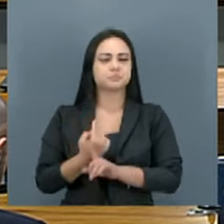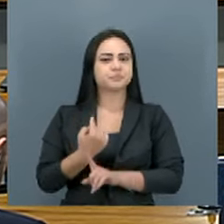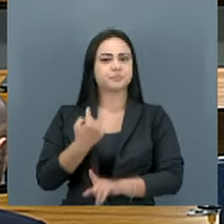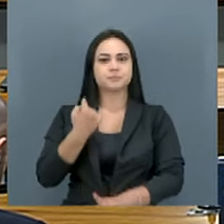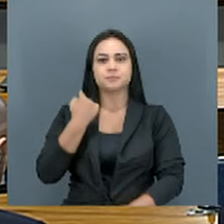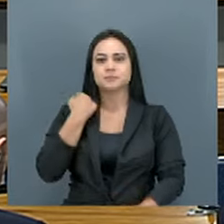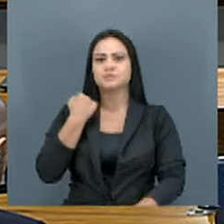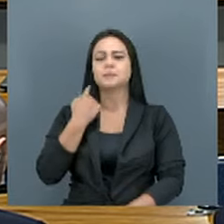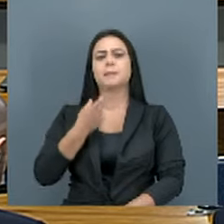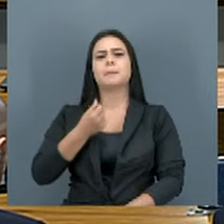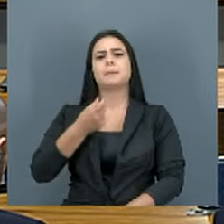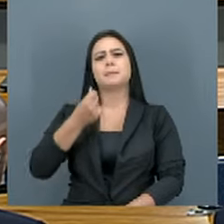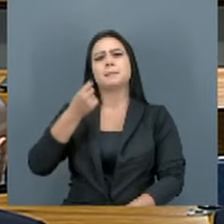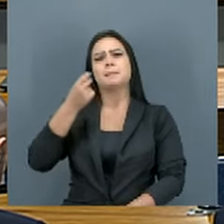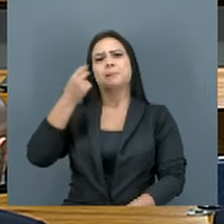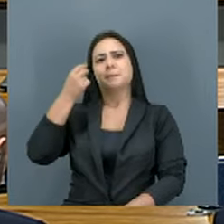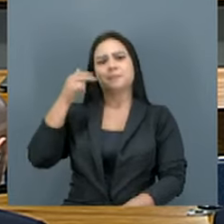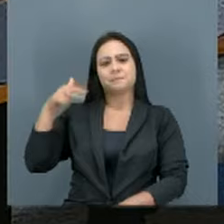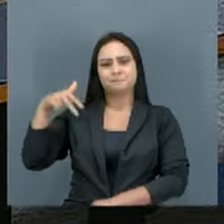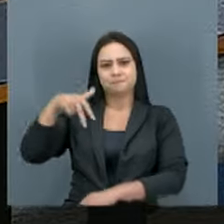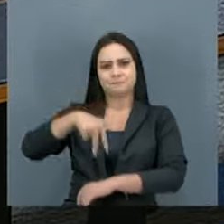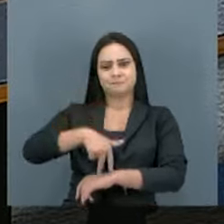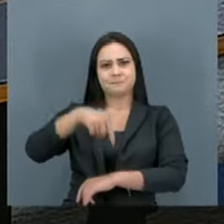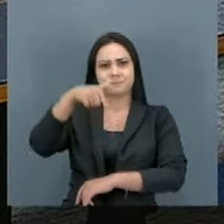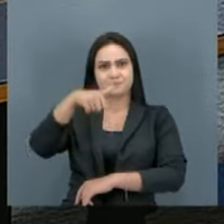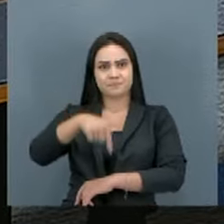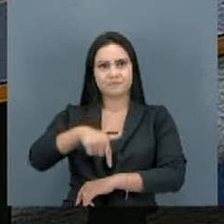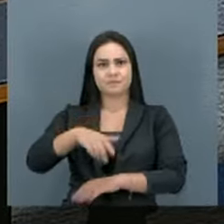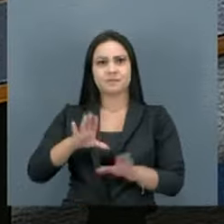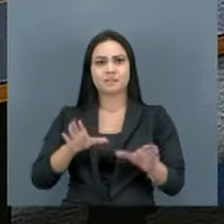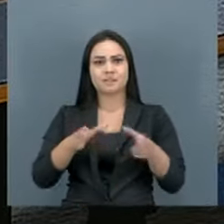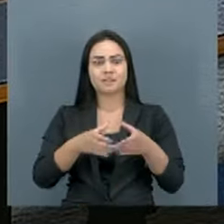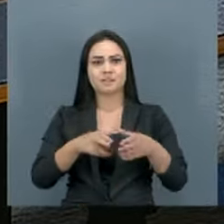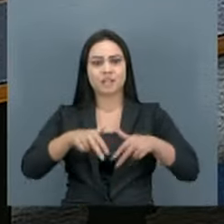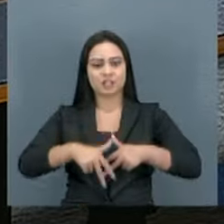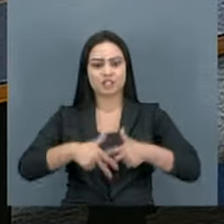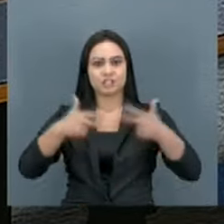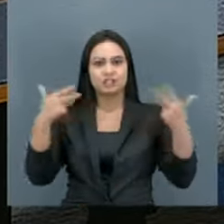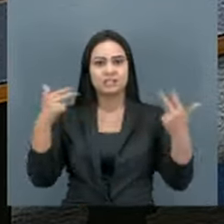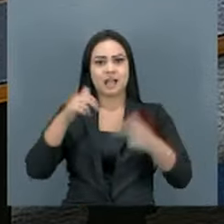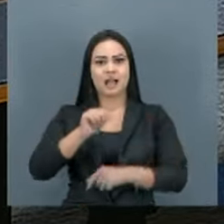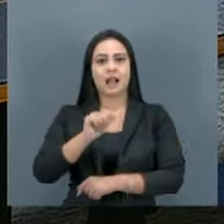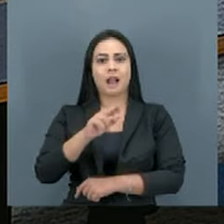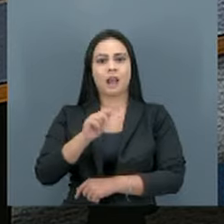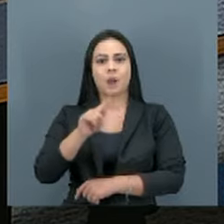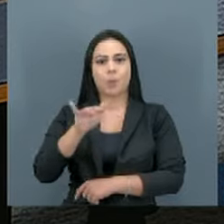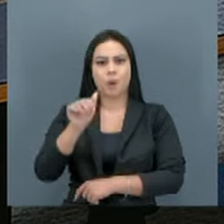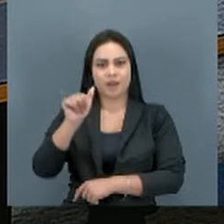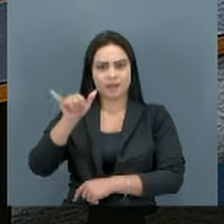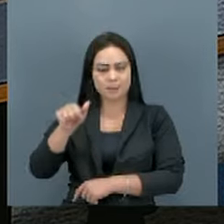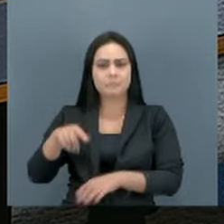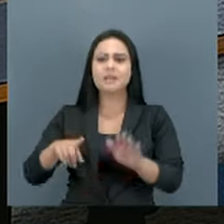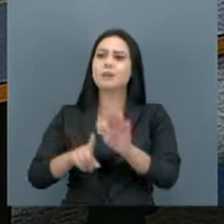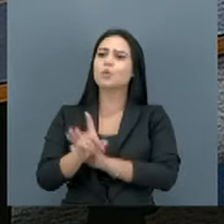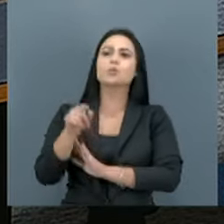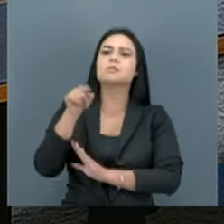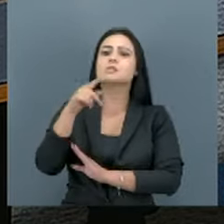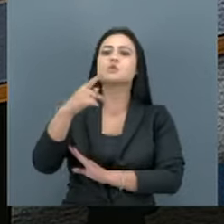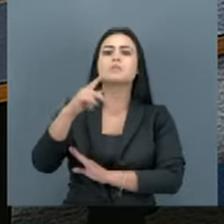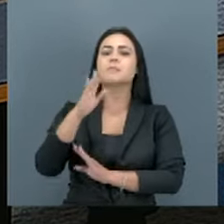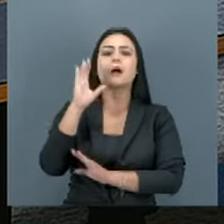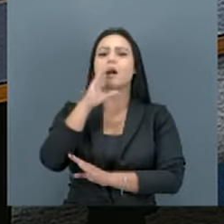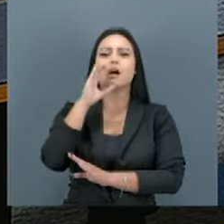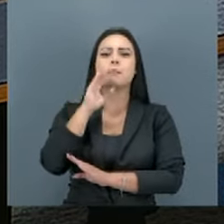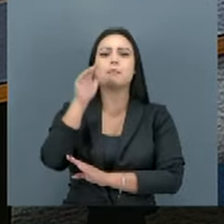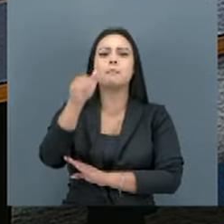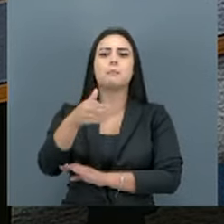está o Graciano, lá da nossa etnia Chavante, da região do Araguaia. Quero só fazer uma pergunta para o senhor Arnaldo, direto, para ser bem rápido, para